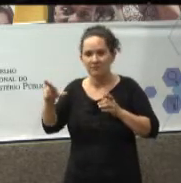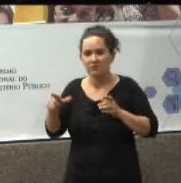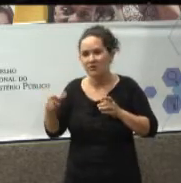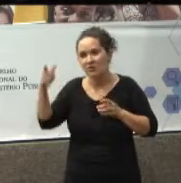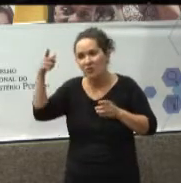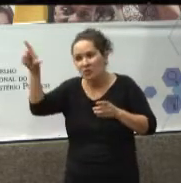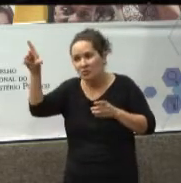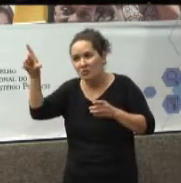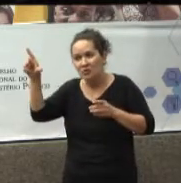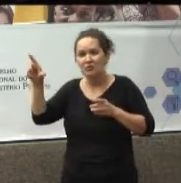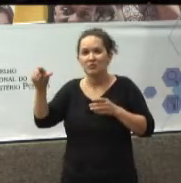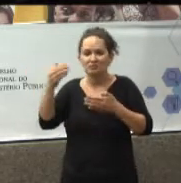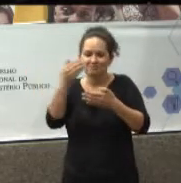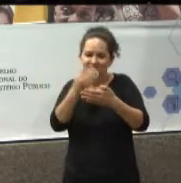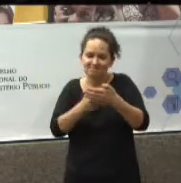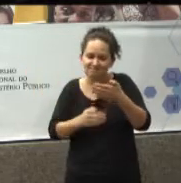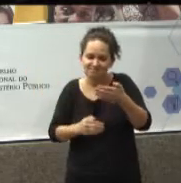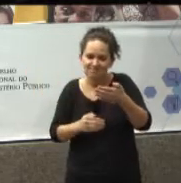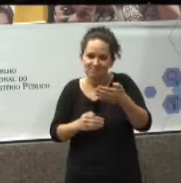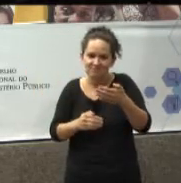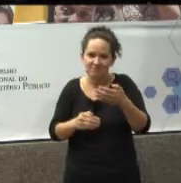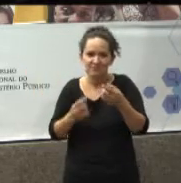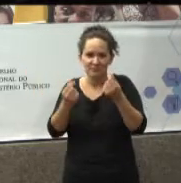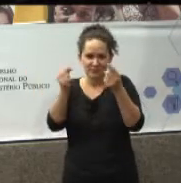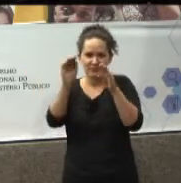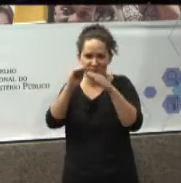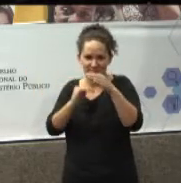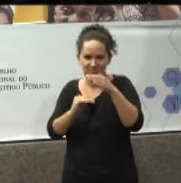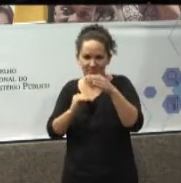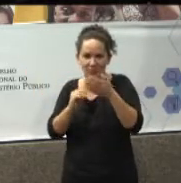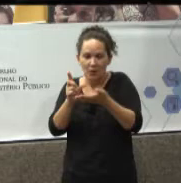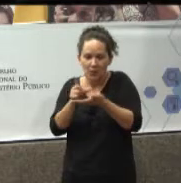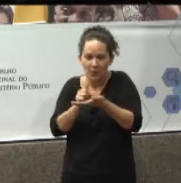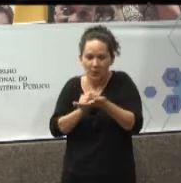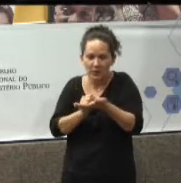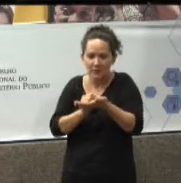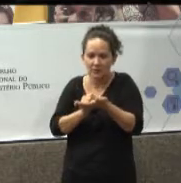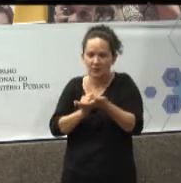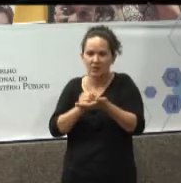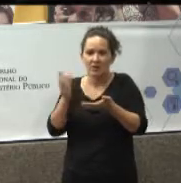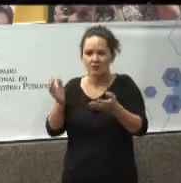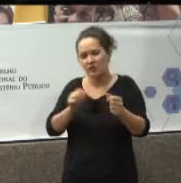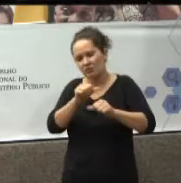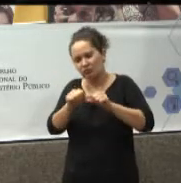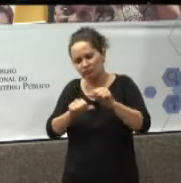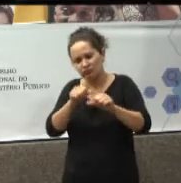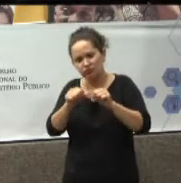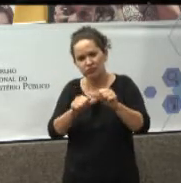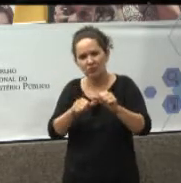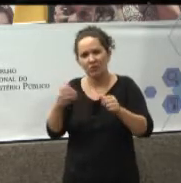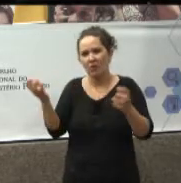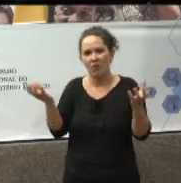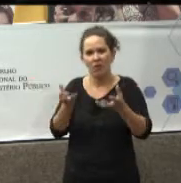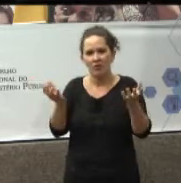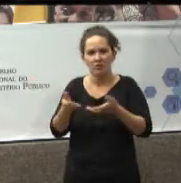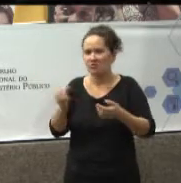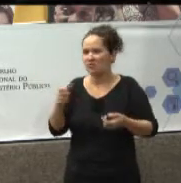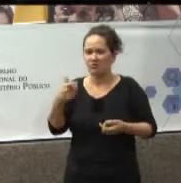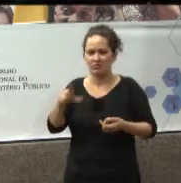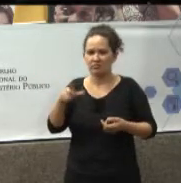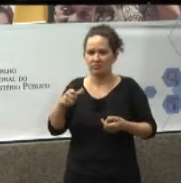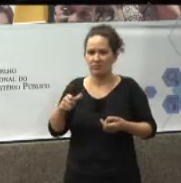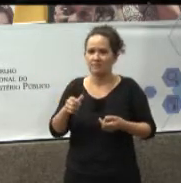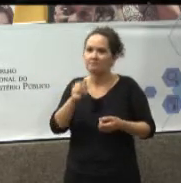mais eficiente e mais barata isso já foi corrigido já não existe mais atualmente igual a esse exemplo nós podemos conquistar